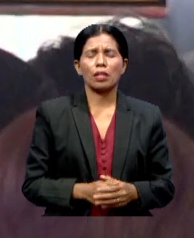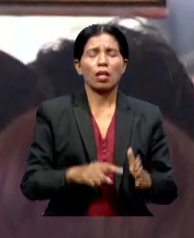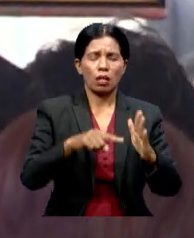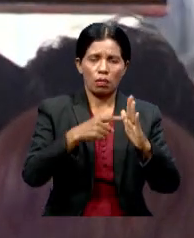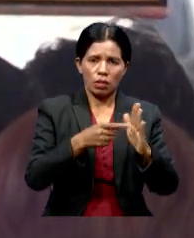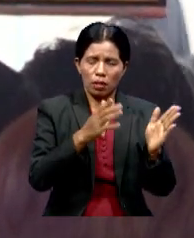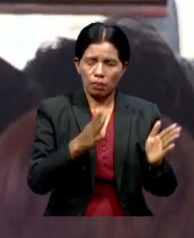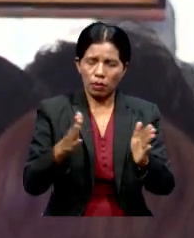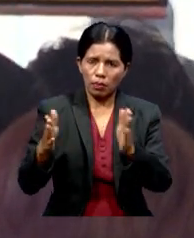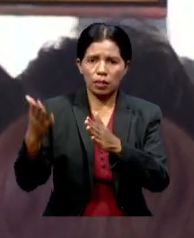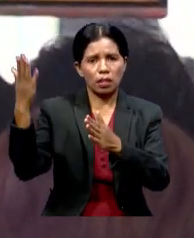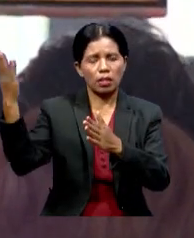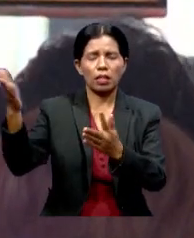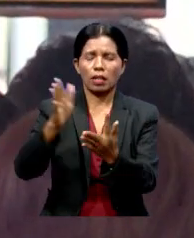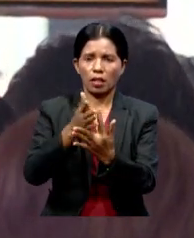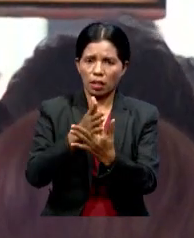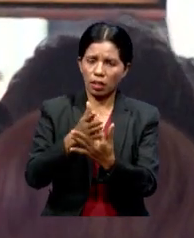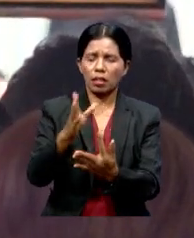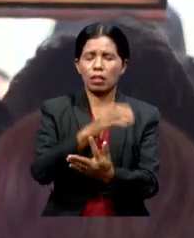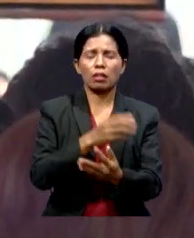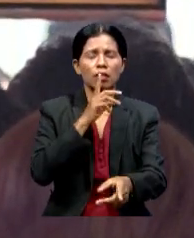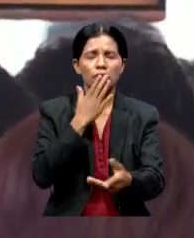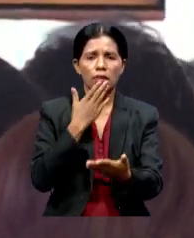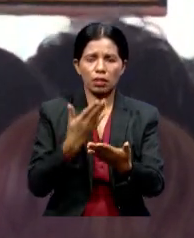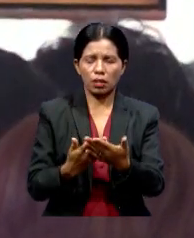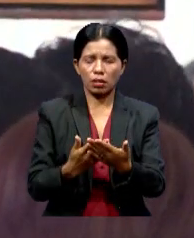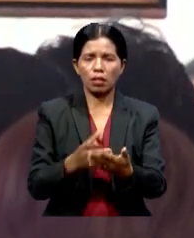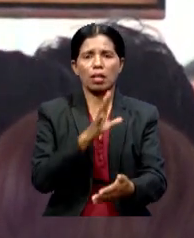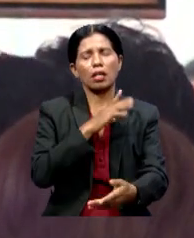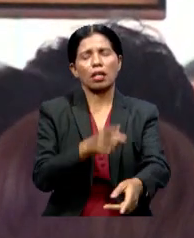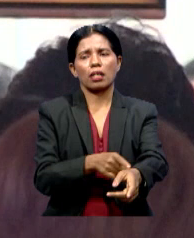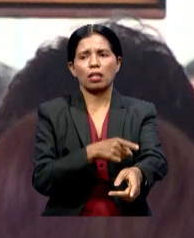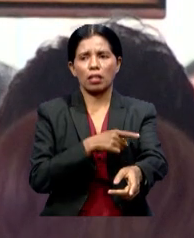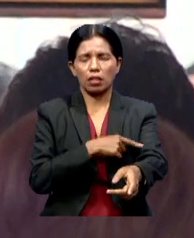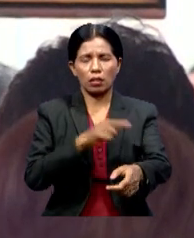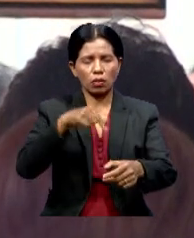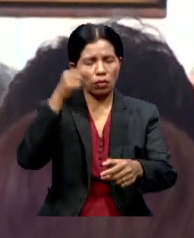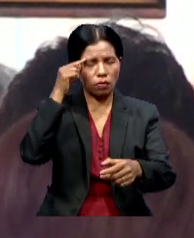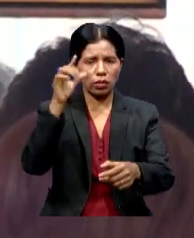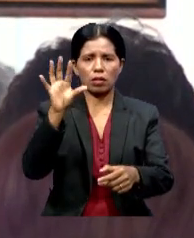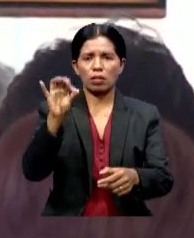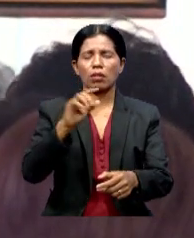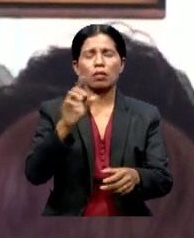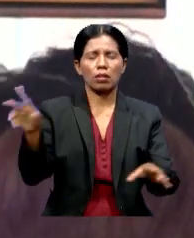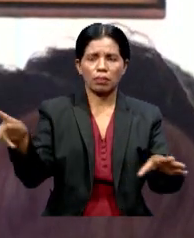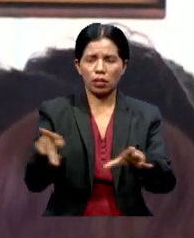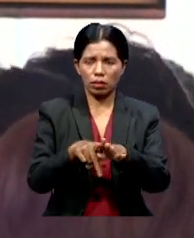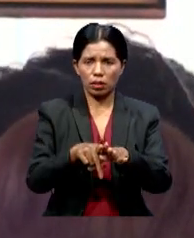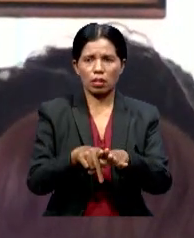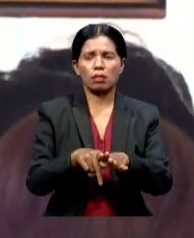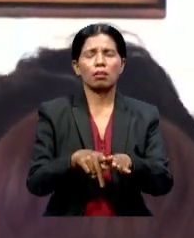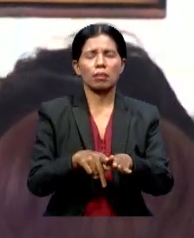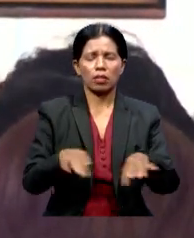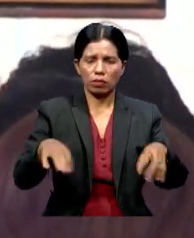de descentralização não é necessário no reino de Leurona, mas o governo conta a participação na